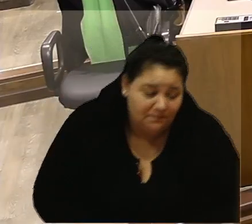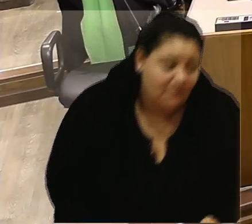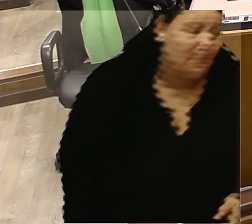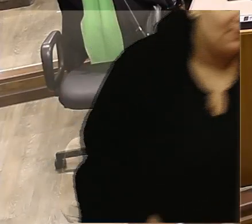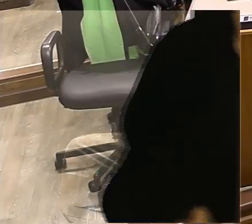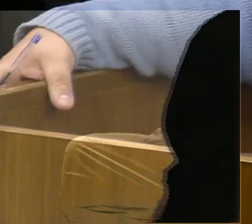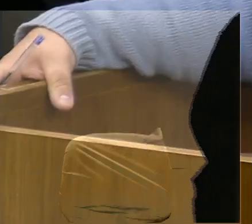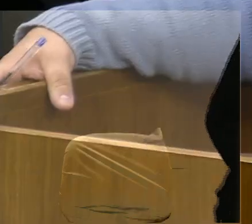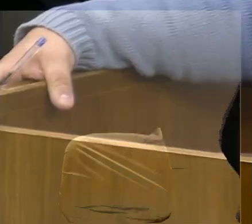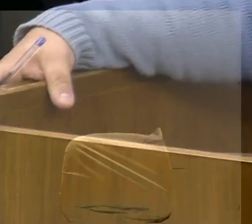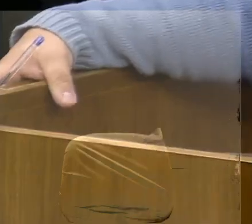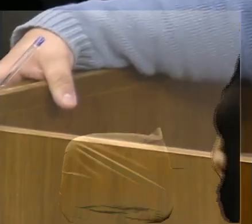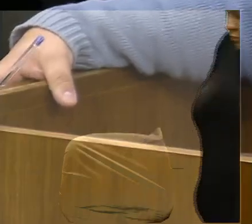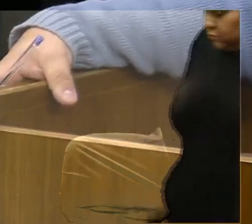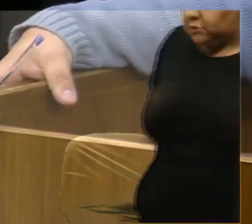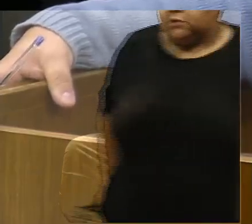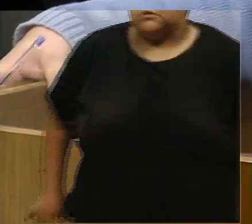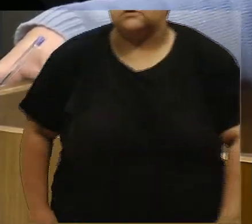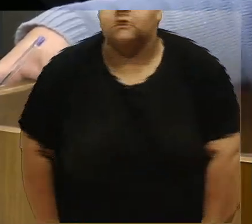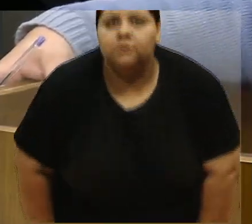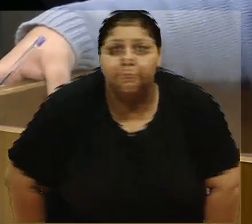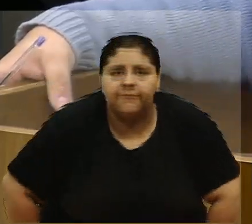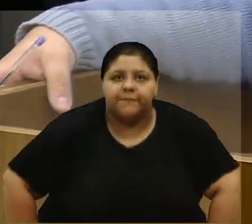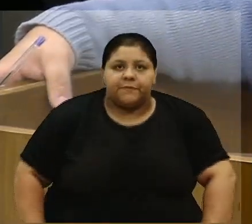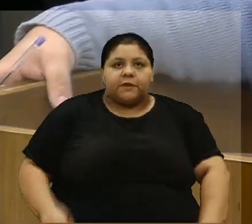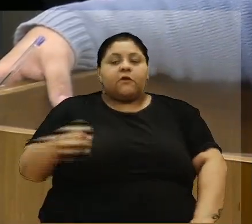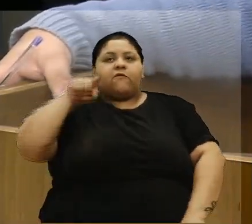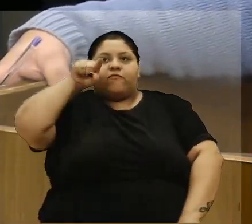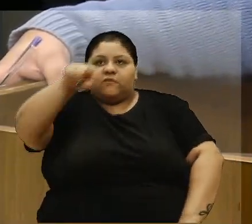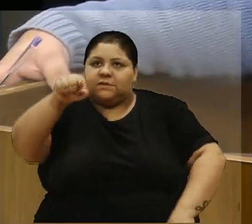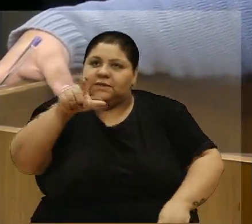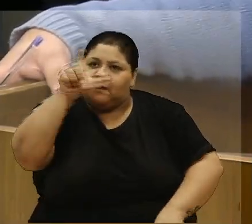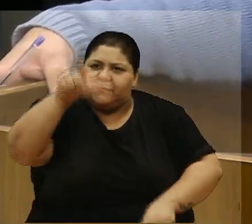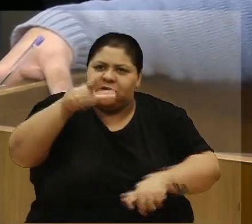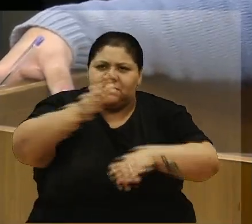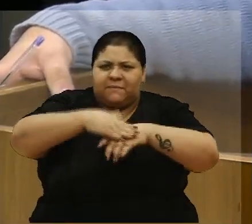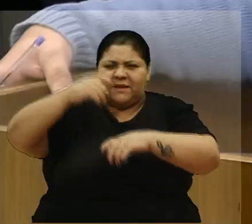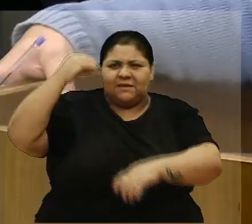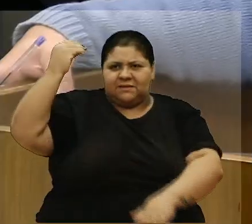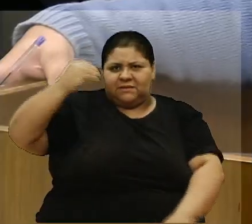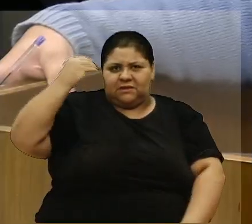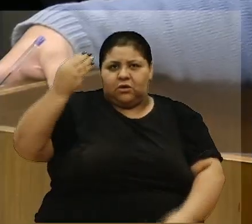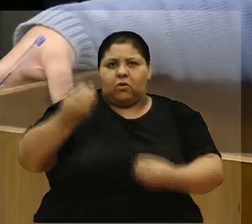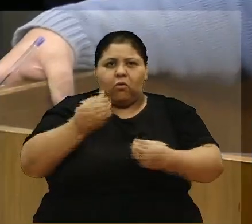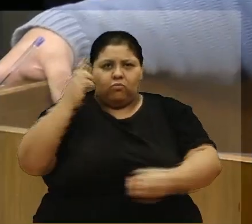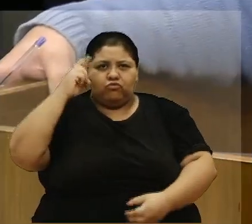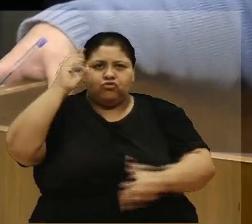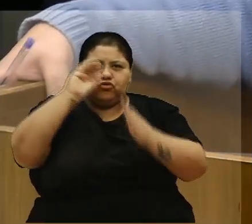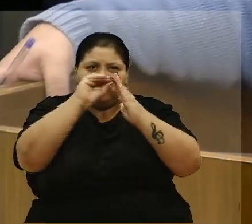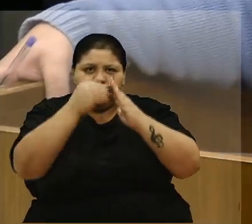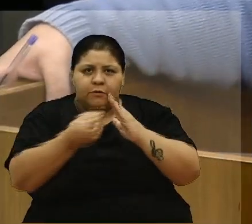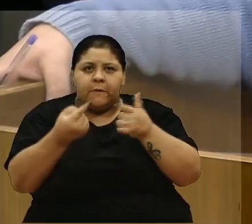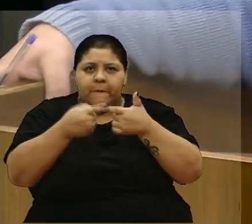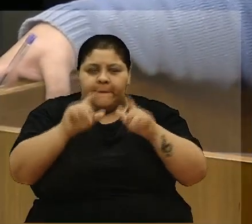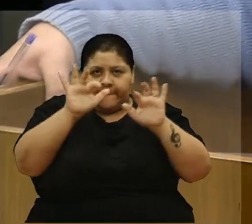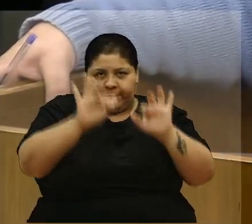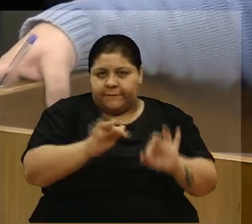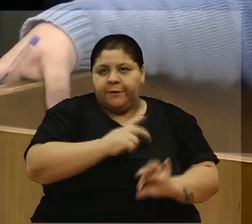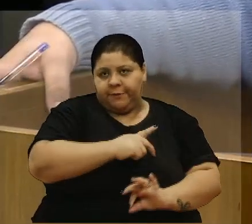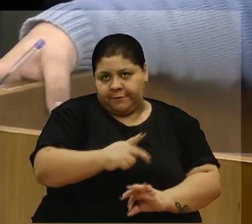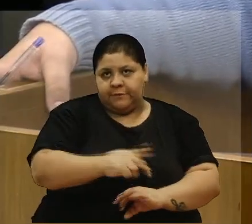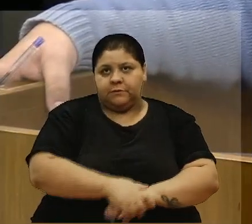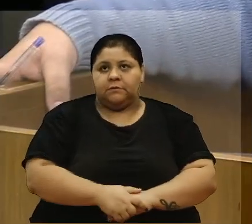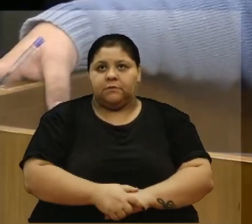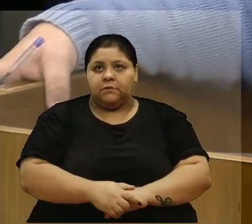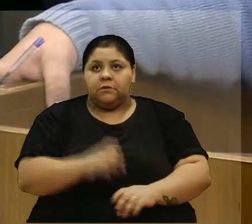falar, porque o senhor é a pessoa que mais tem propriedade aqui para falar sobre esse assunto, enquanto diretor do SAMAI. Mas, para concluir, presidente, isso